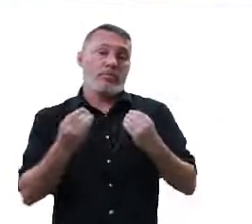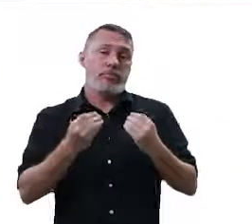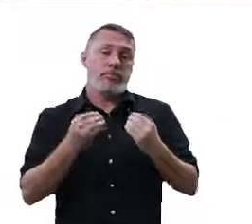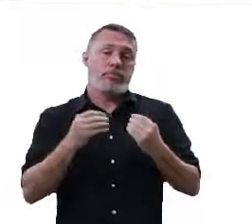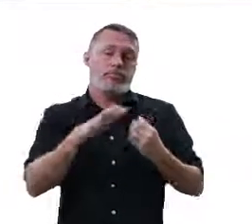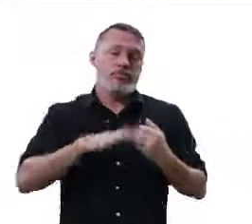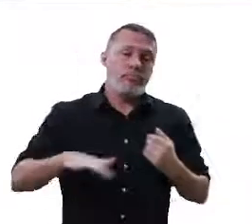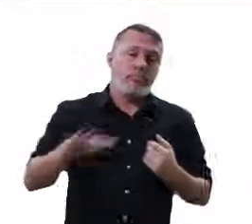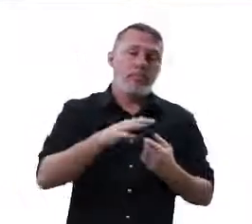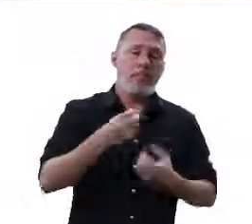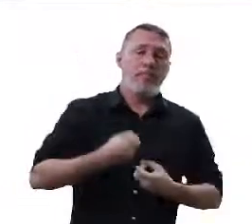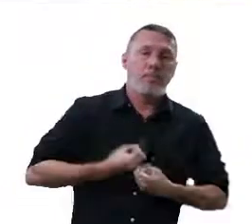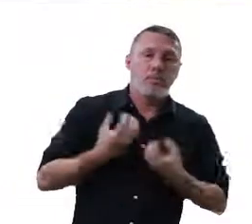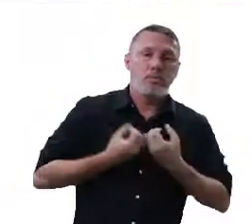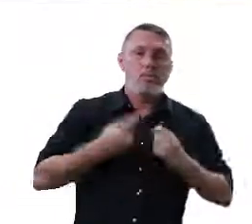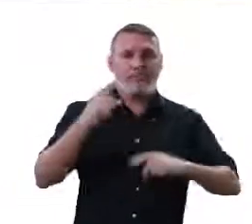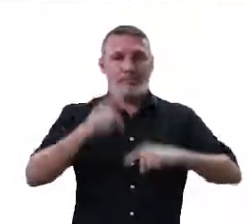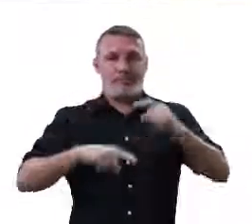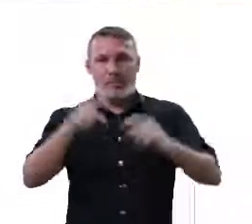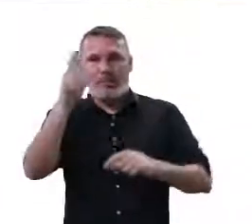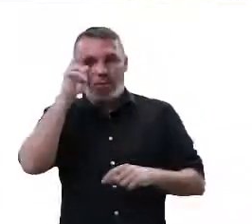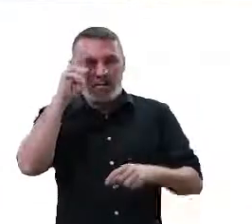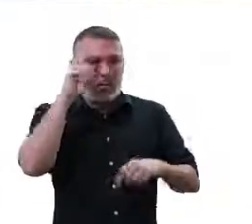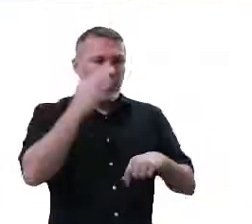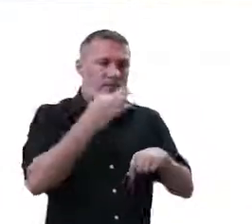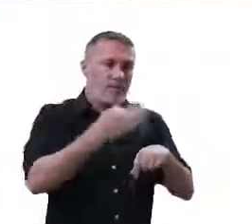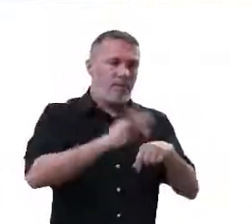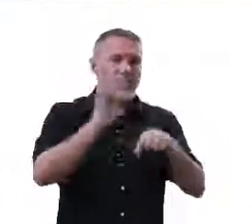produtivas. Lembrem-se, técnicas e